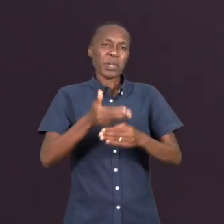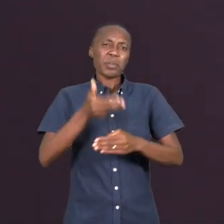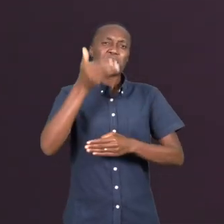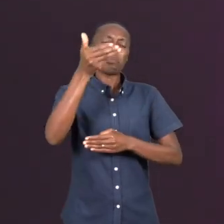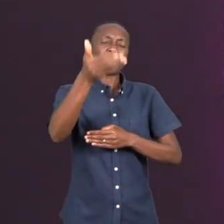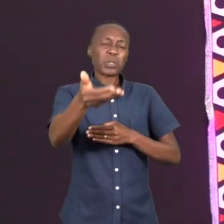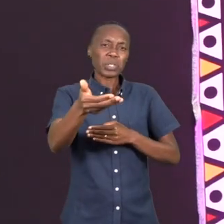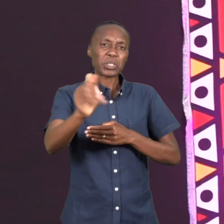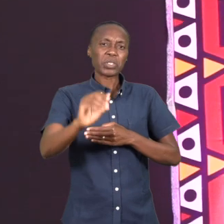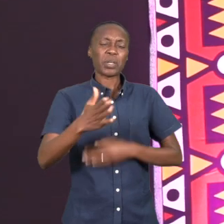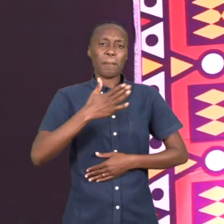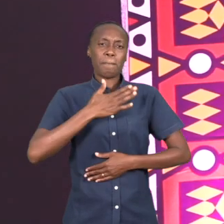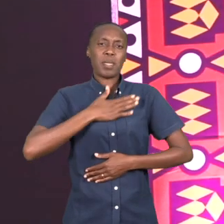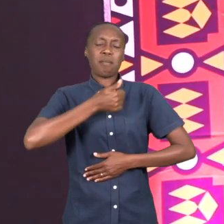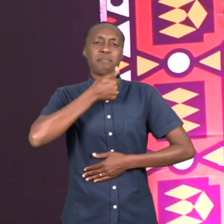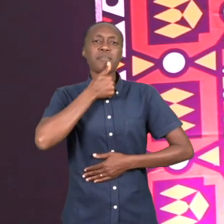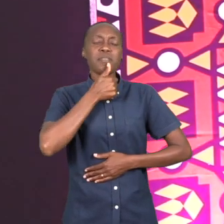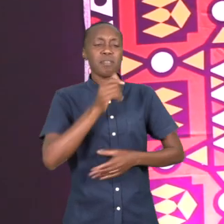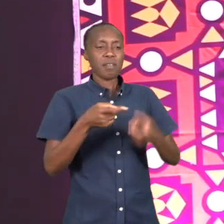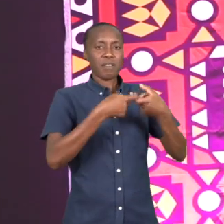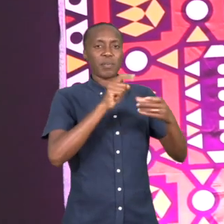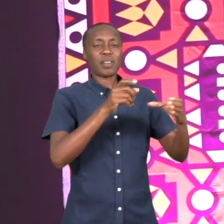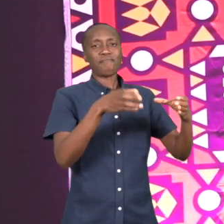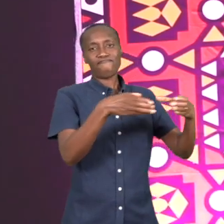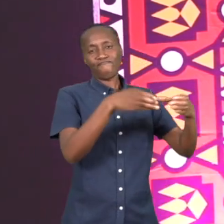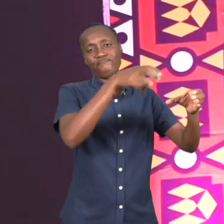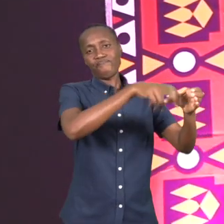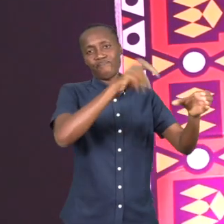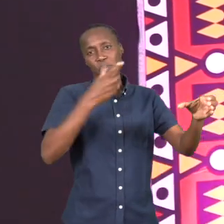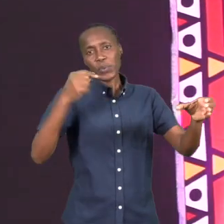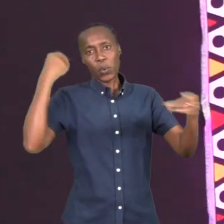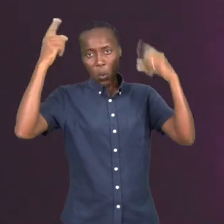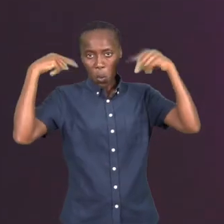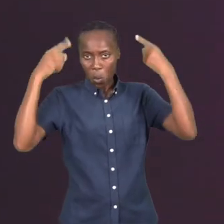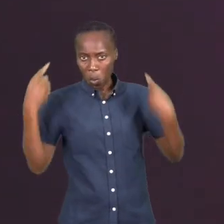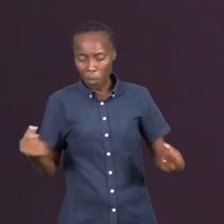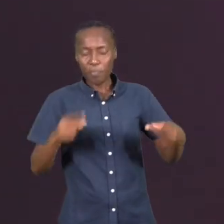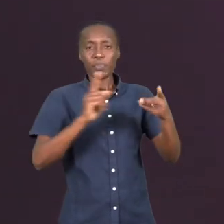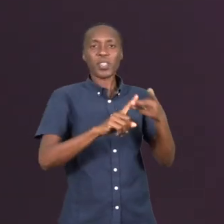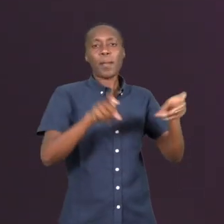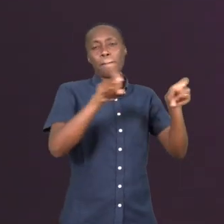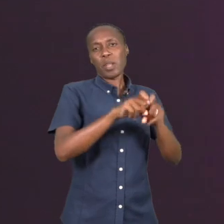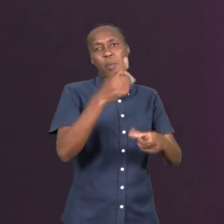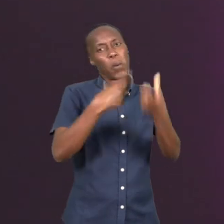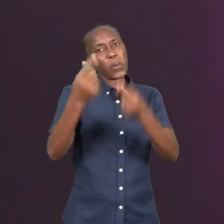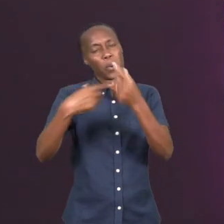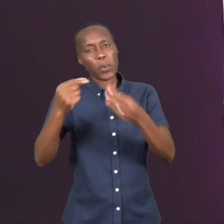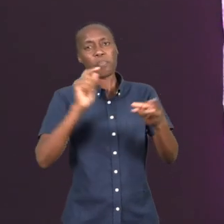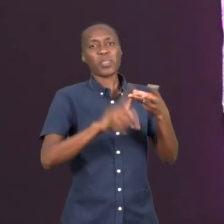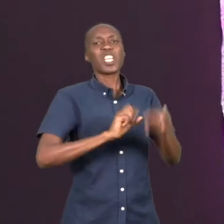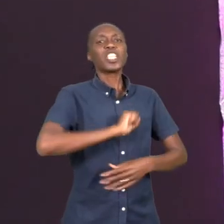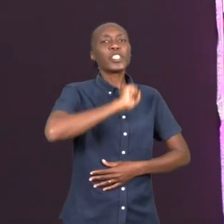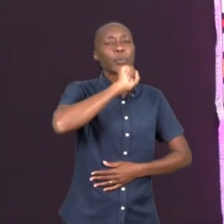longo do tempo. Minha tia casou-se, meus primos foram viver com seus pais e ficamos apenas meus tios e